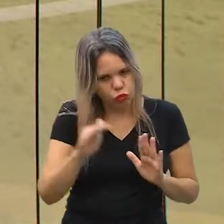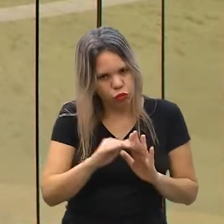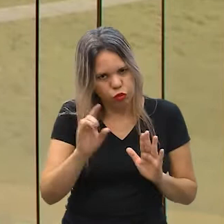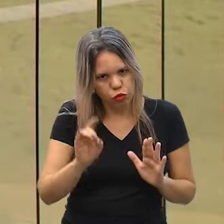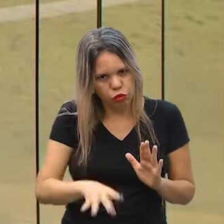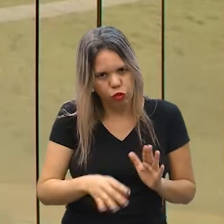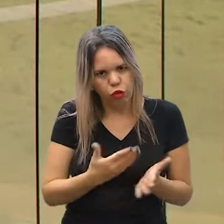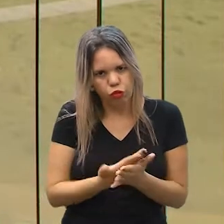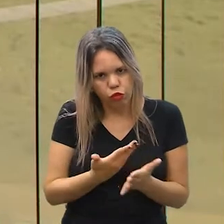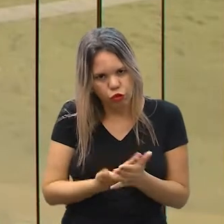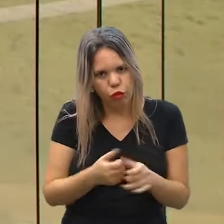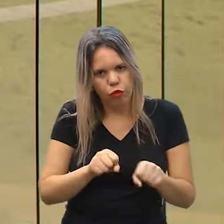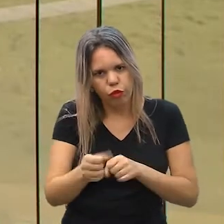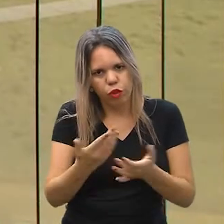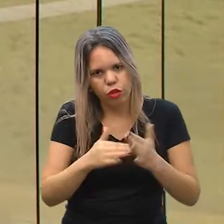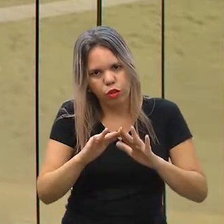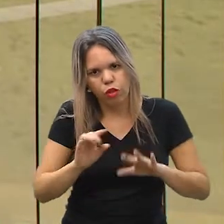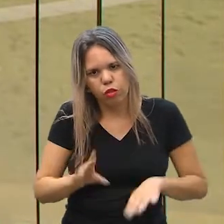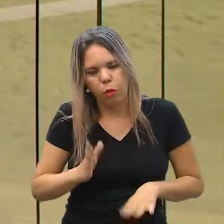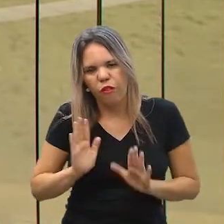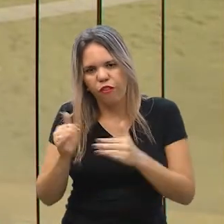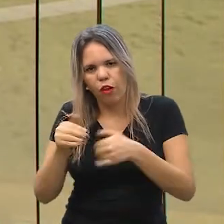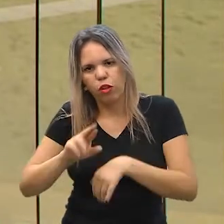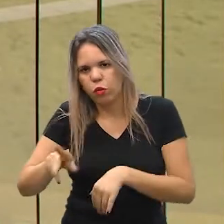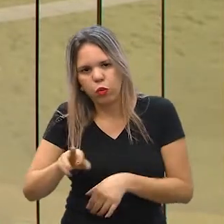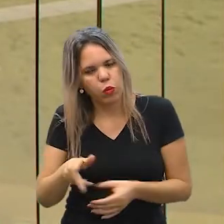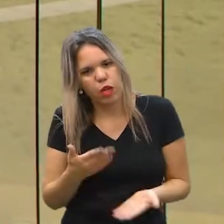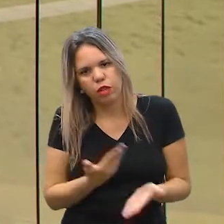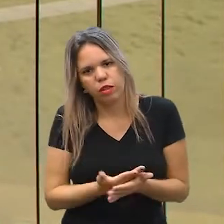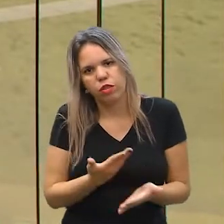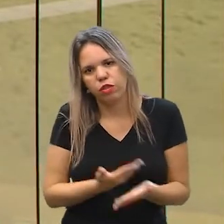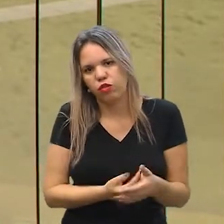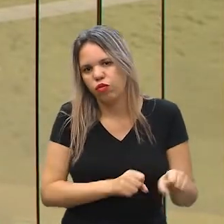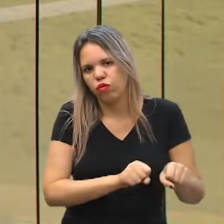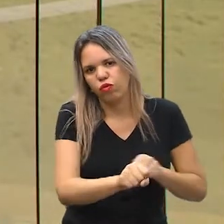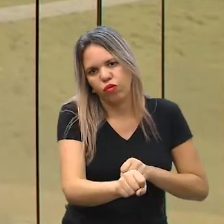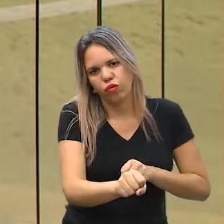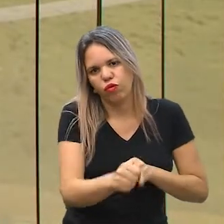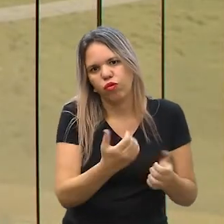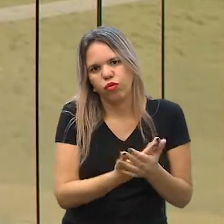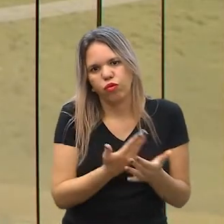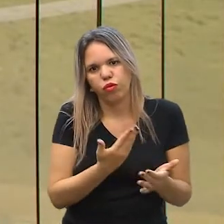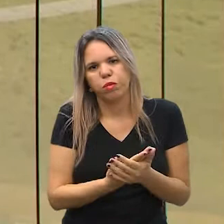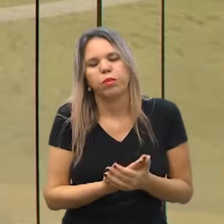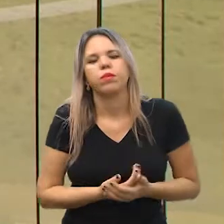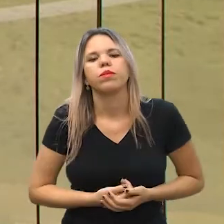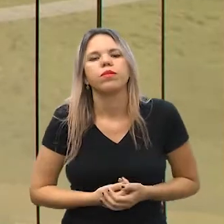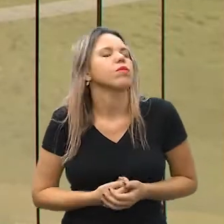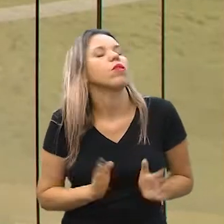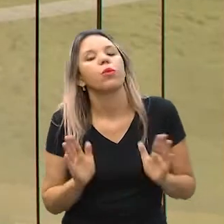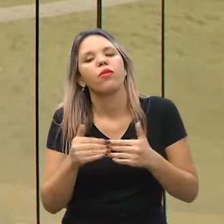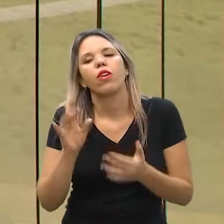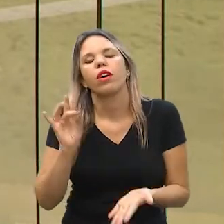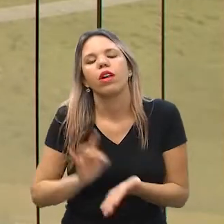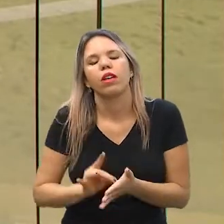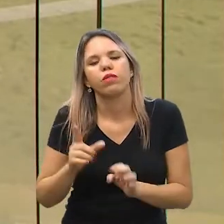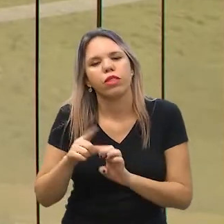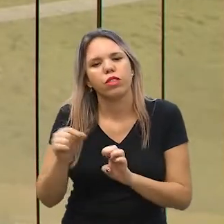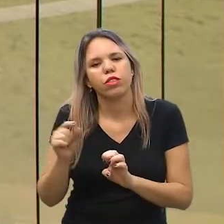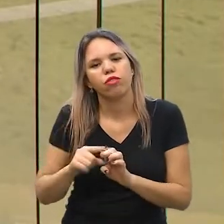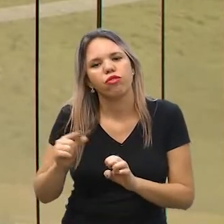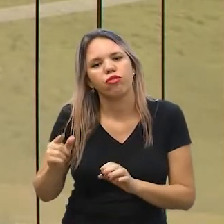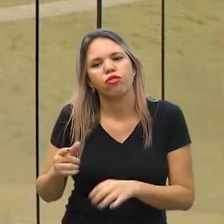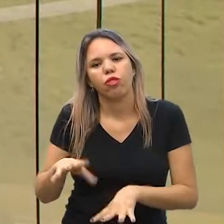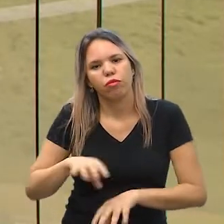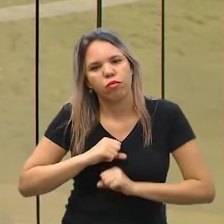cumprir o que deveria ter sido cumprido, mas o meu foco não era realmente me formar, estudar, e o meu foco realmente era